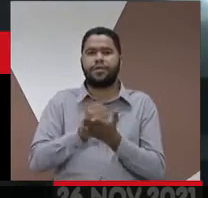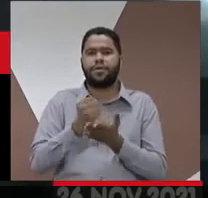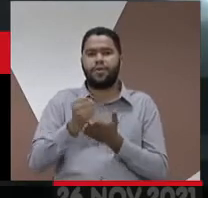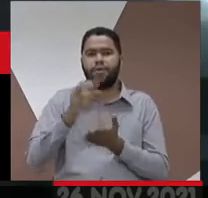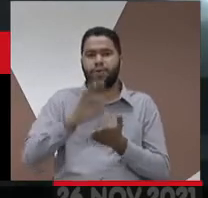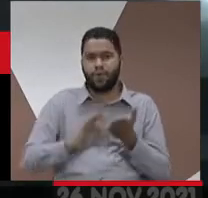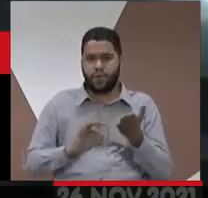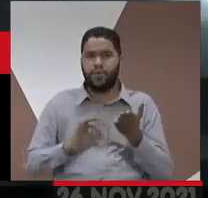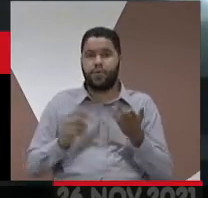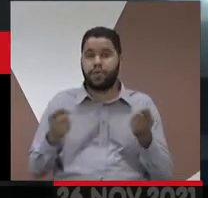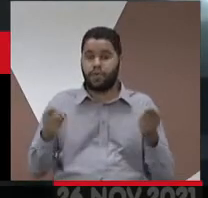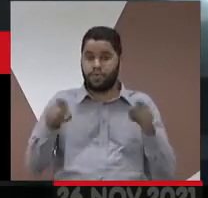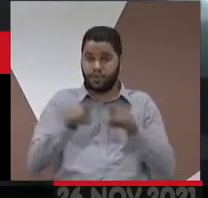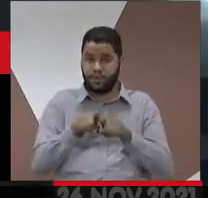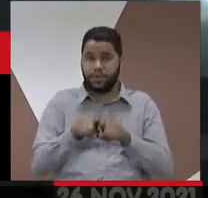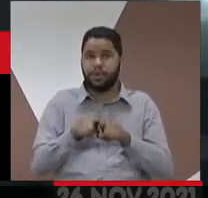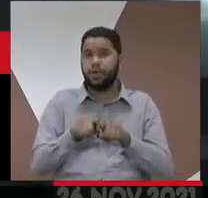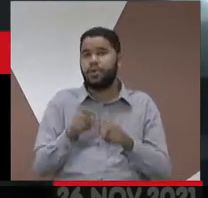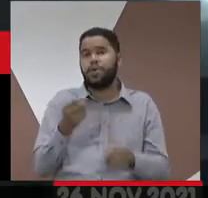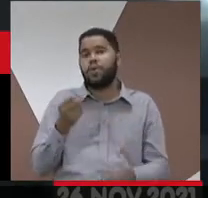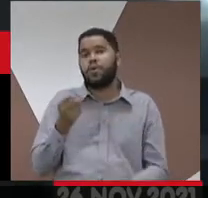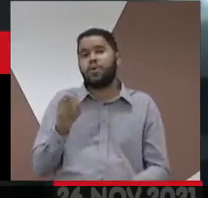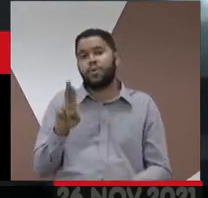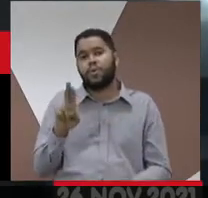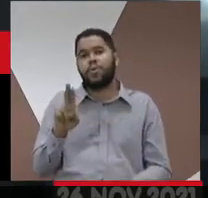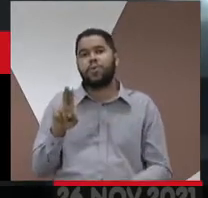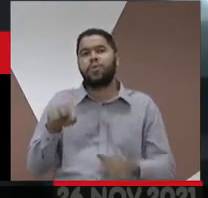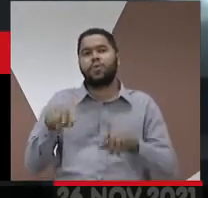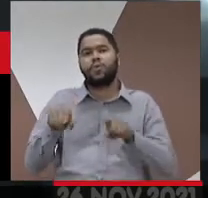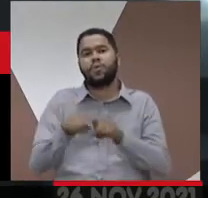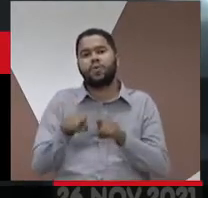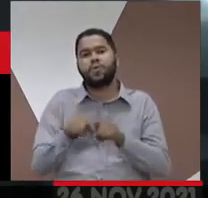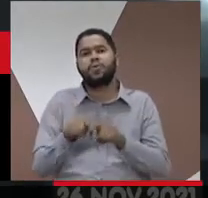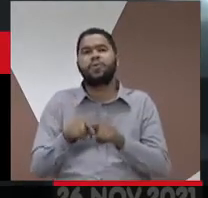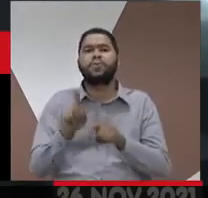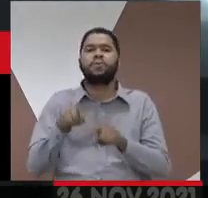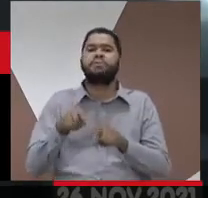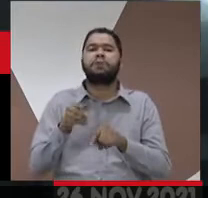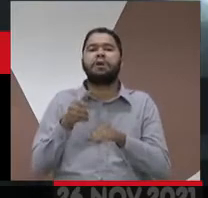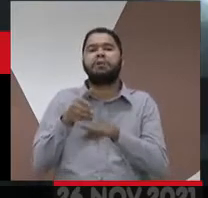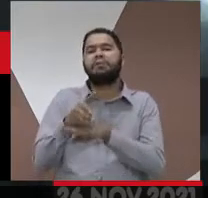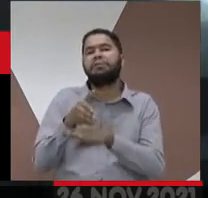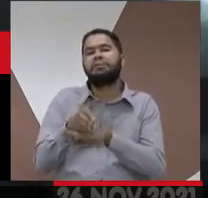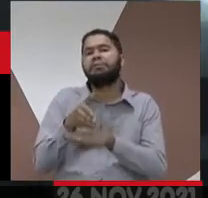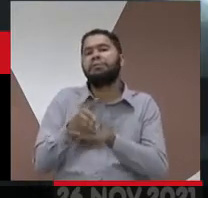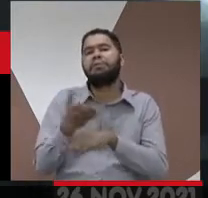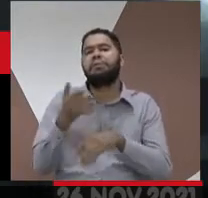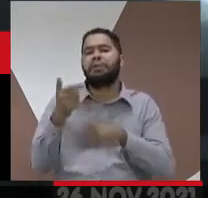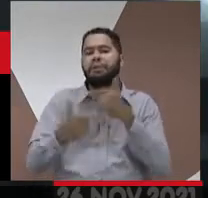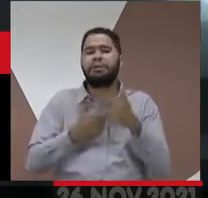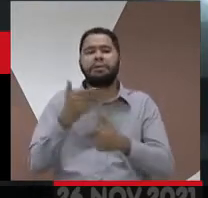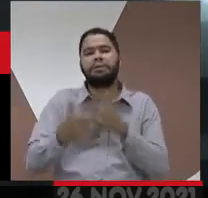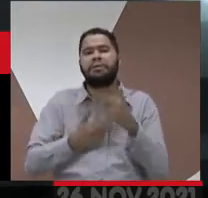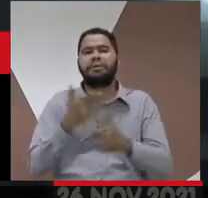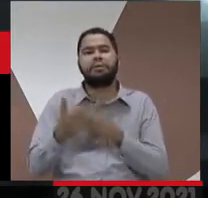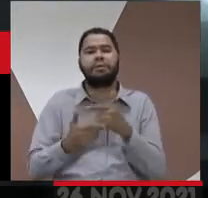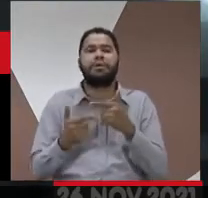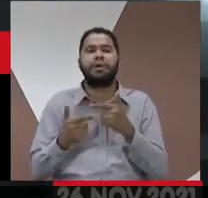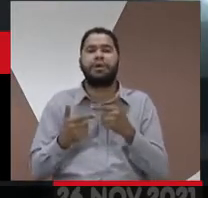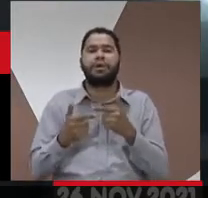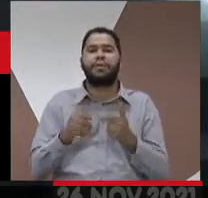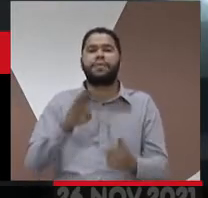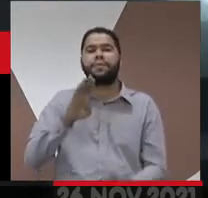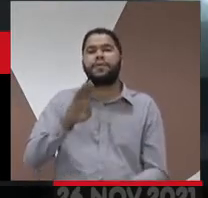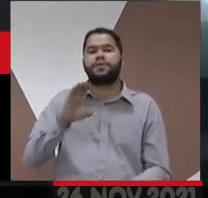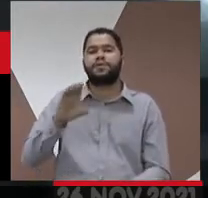concessionária, ou saem no afogadilho para ir a trabalhar na ABCR,